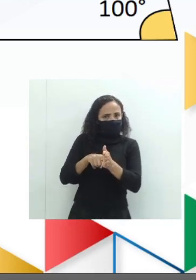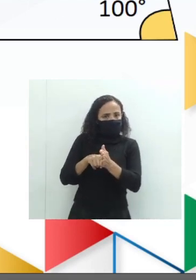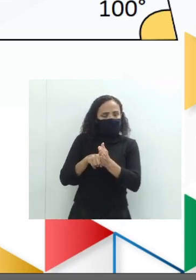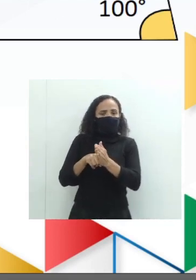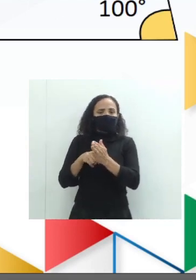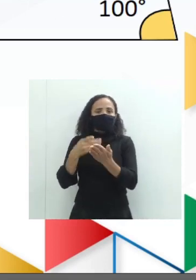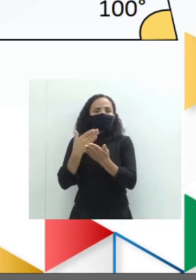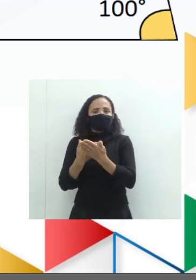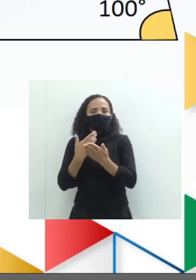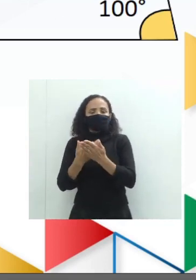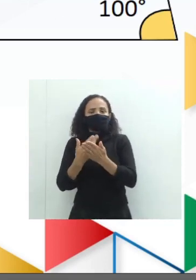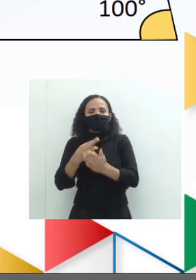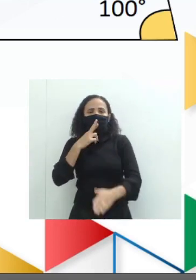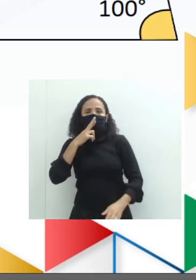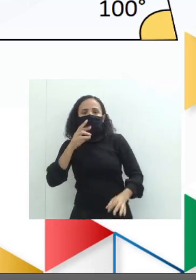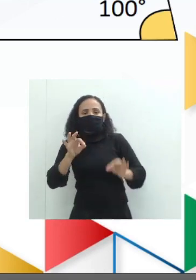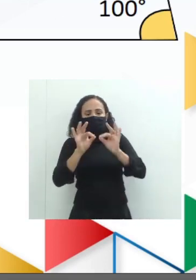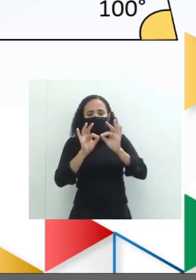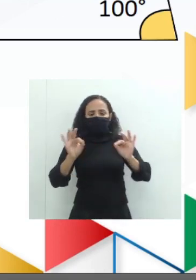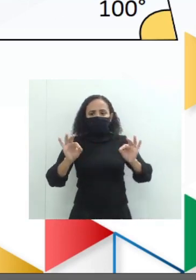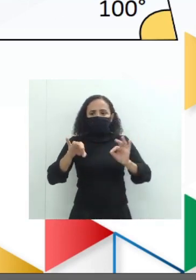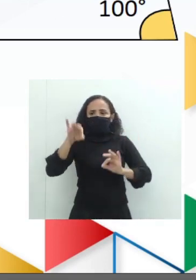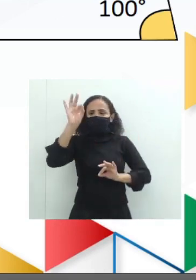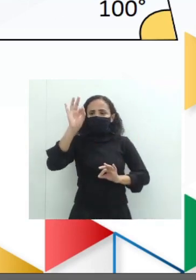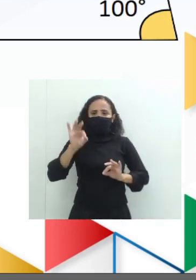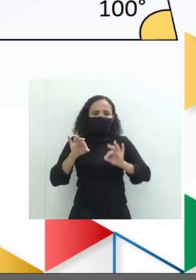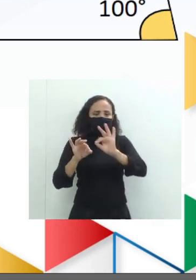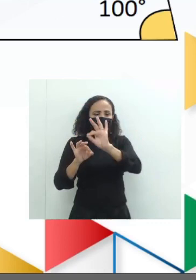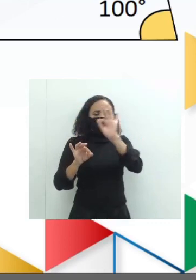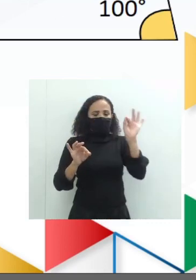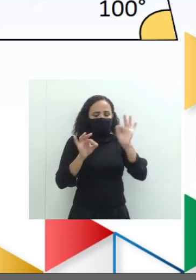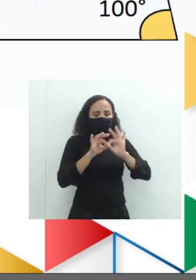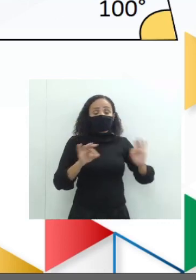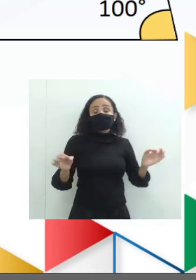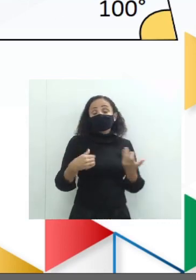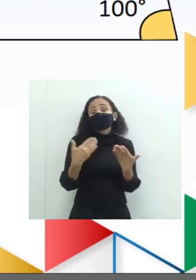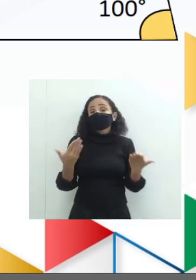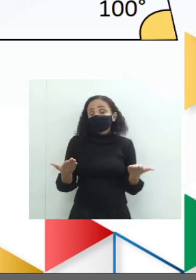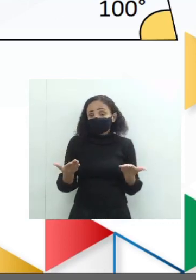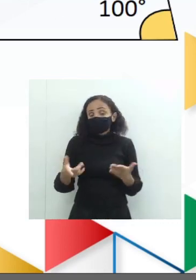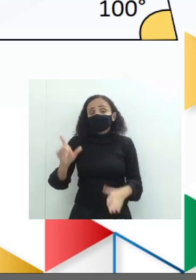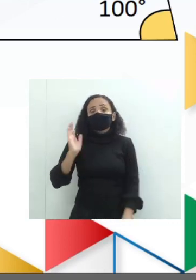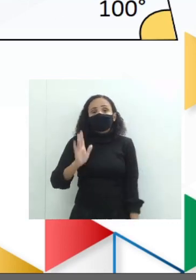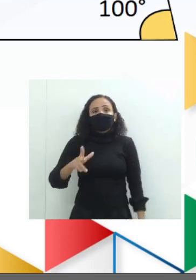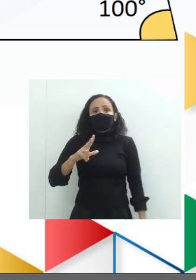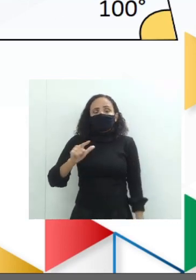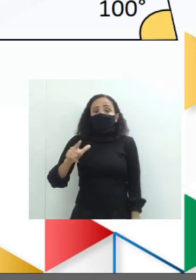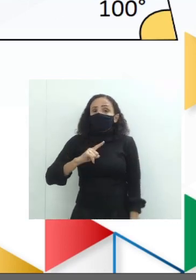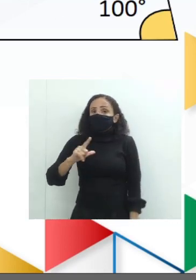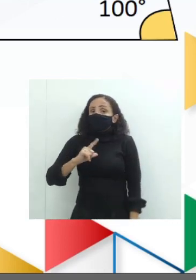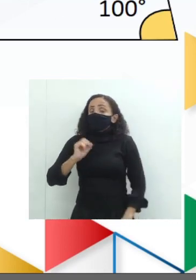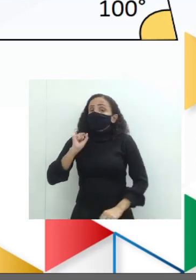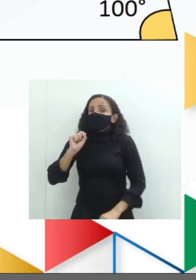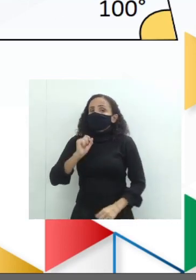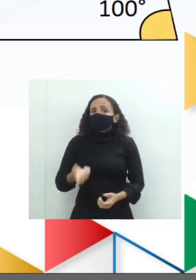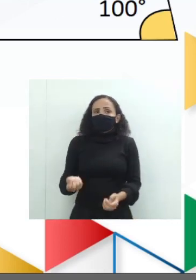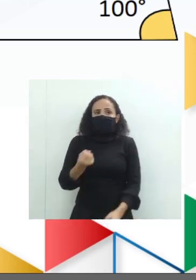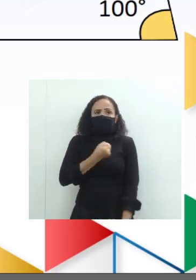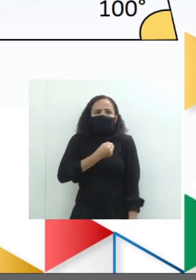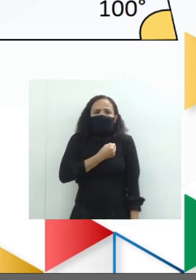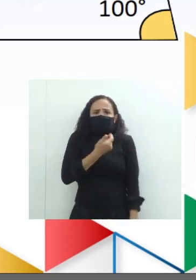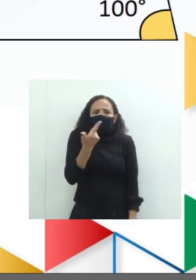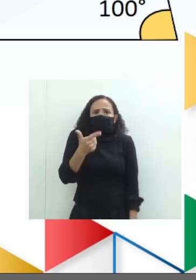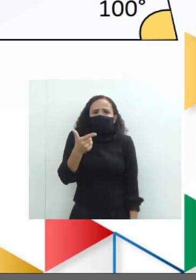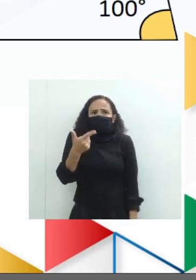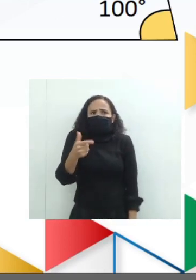de acordo com as medidas dos triângulos internos. Então, eu tenho já um aí que não apareceu número algum dentro